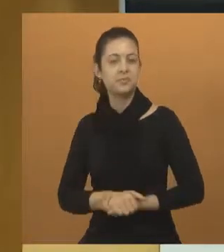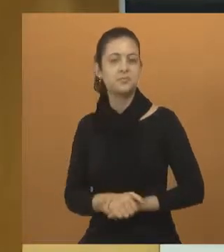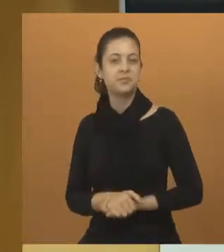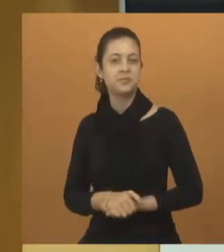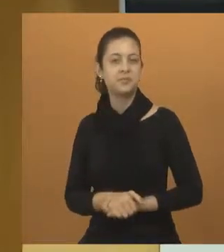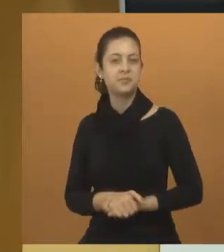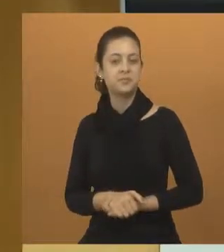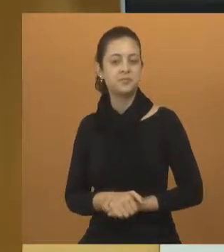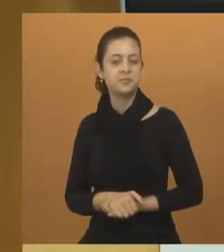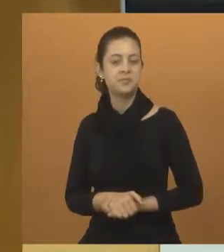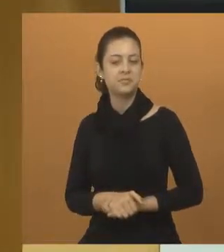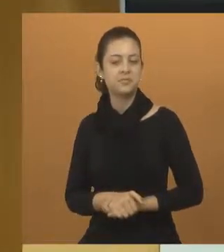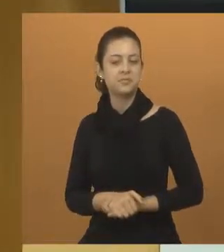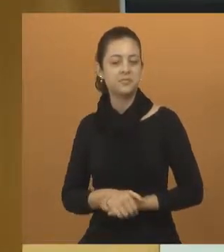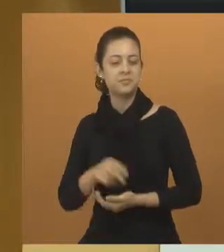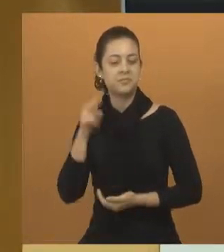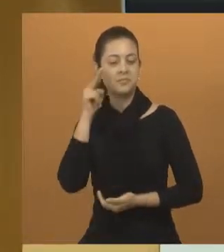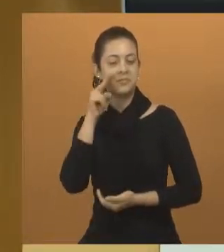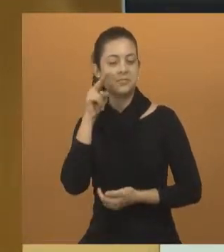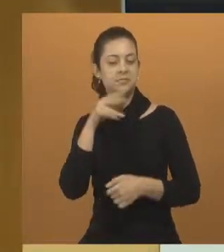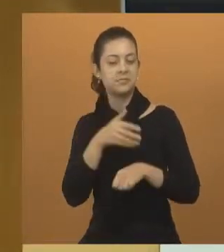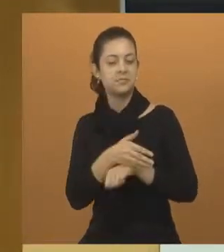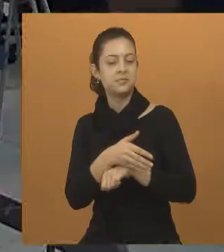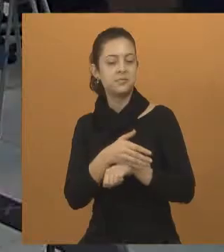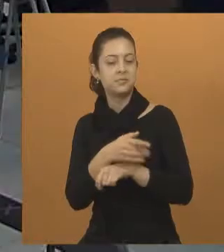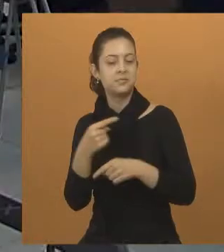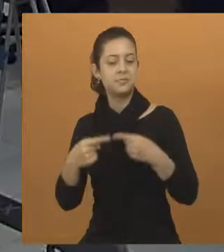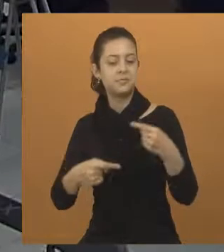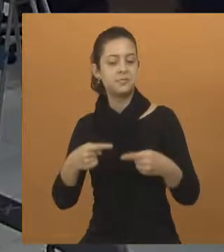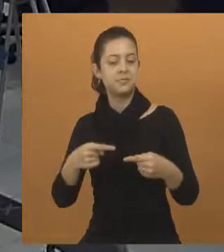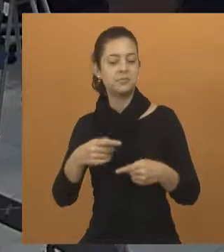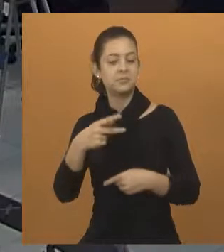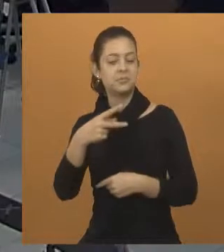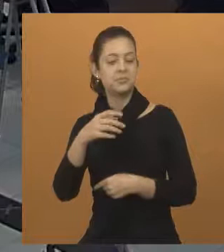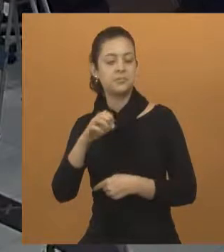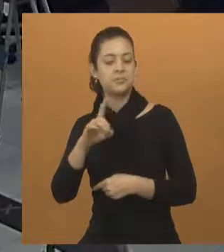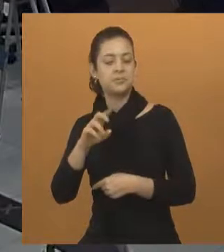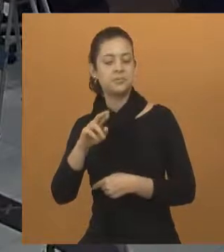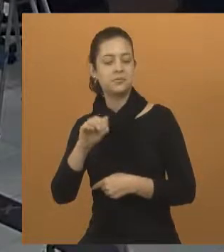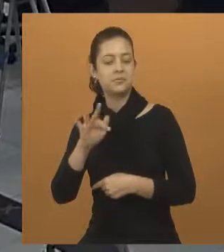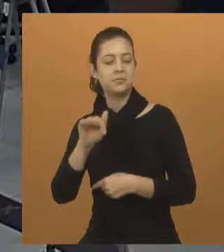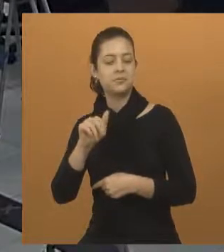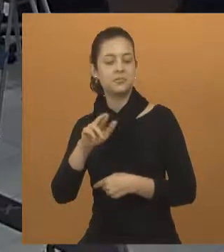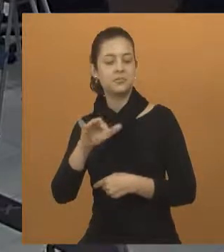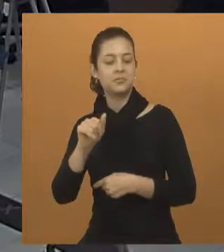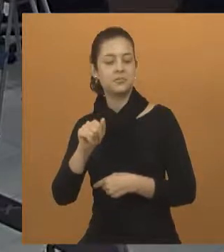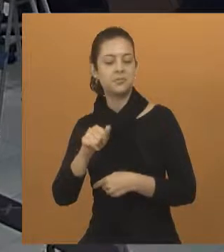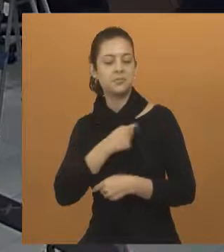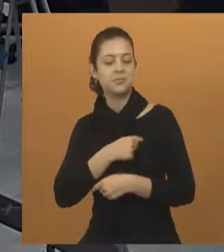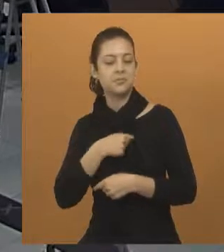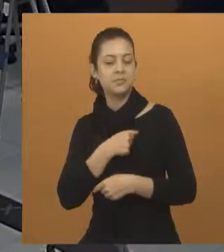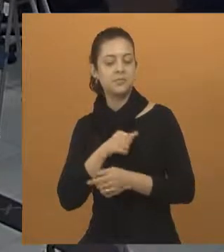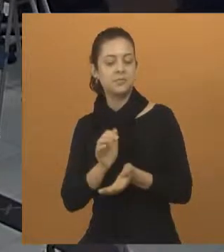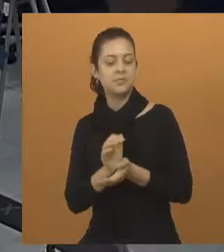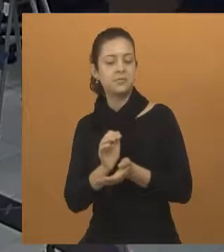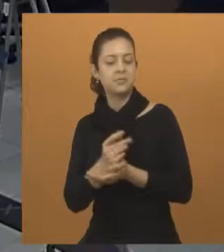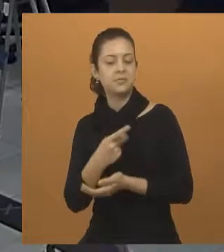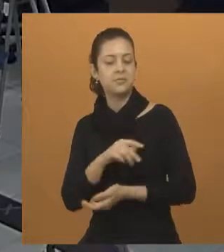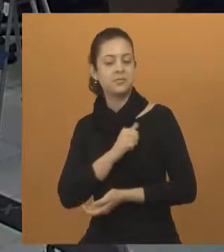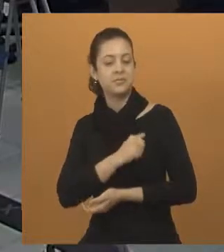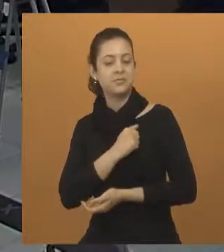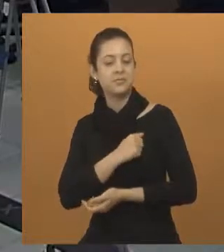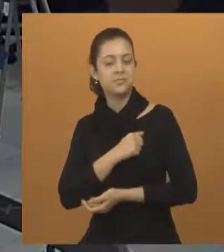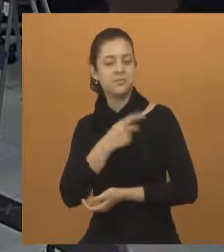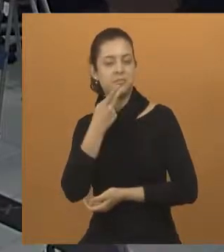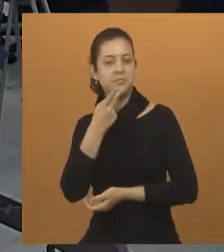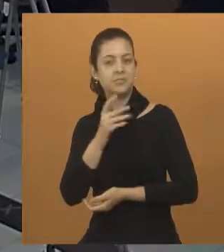Paulinho, lembra também que participou da discussão o seu Pedro Faria, que representa o Clube da Saudade. Exatamente, eu ia falar aqui agora.